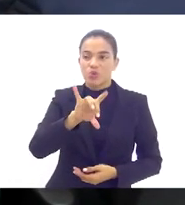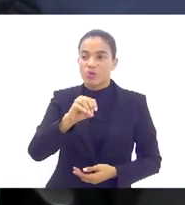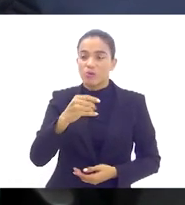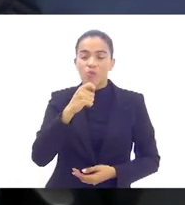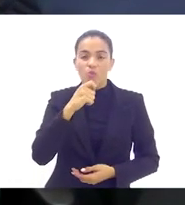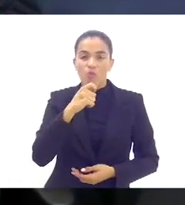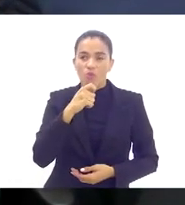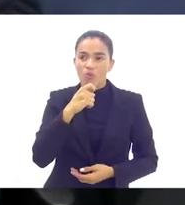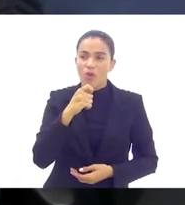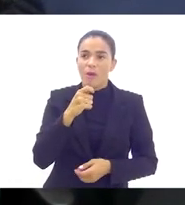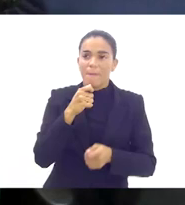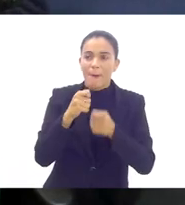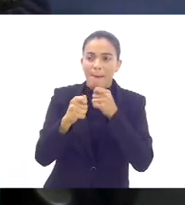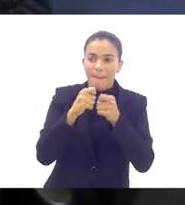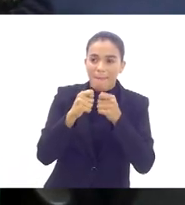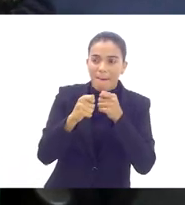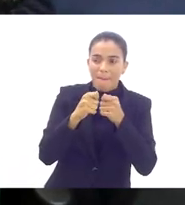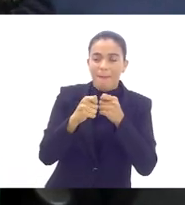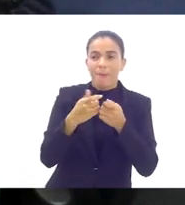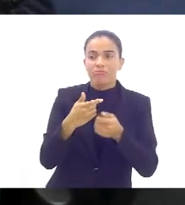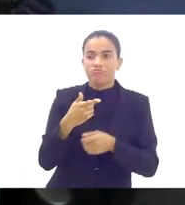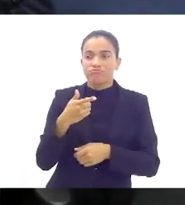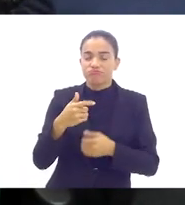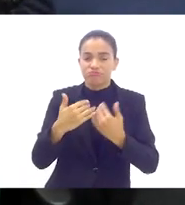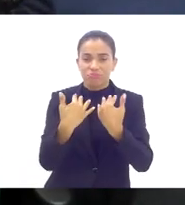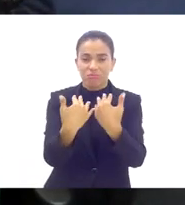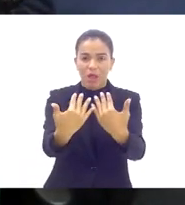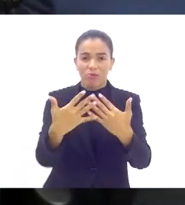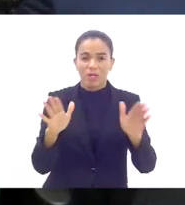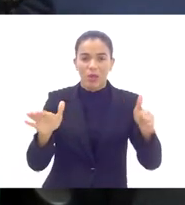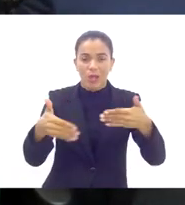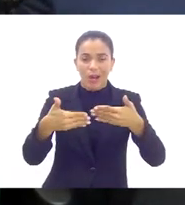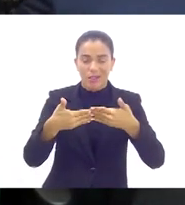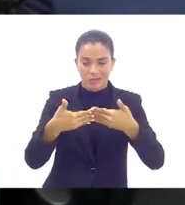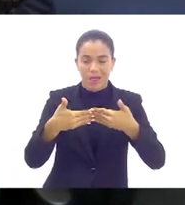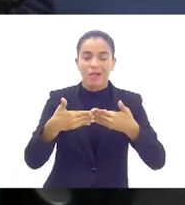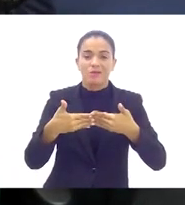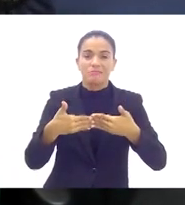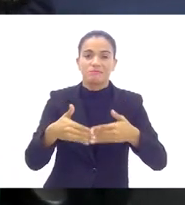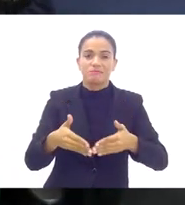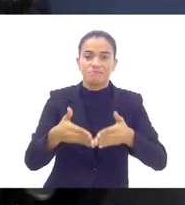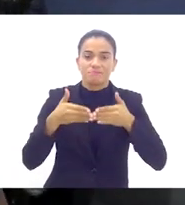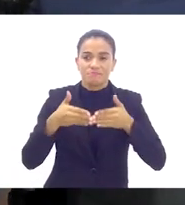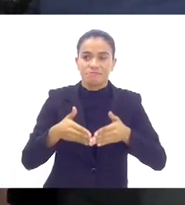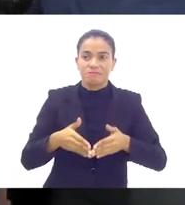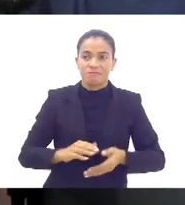mais havendo na audiência pública, declaro encerrada essa sessão.